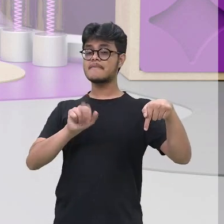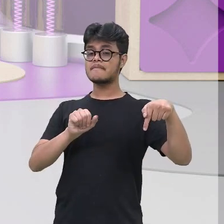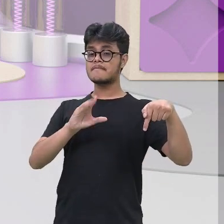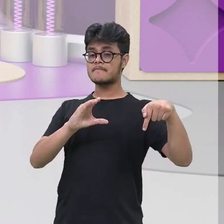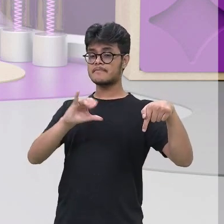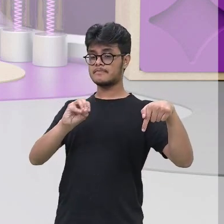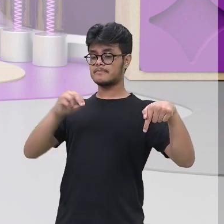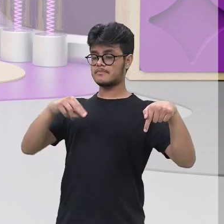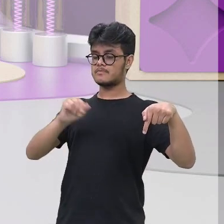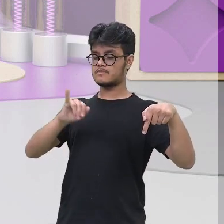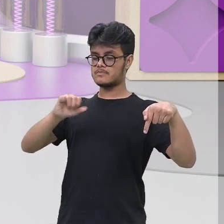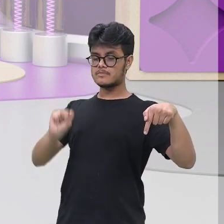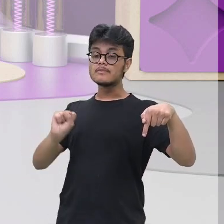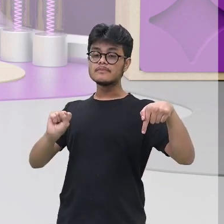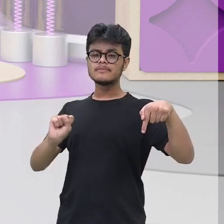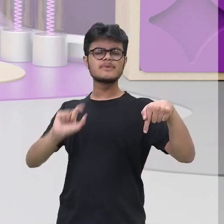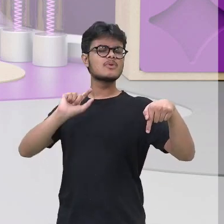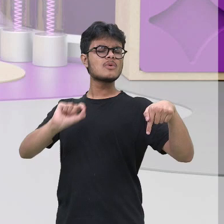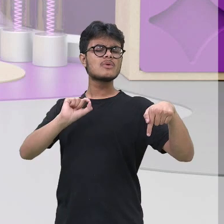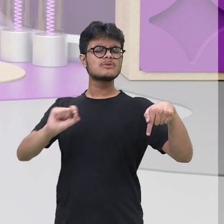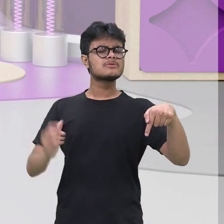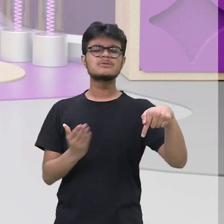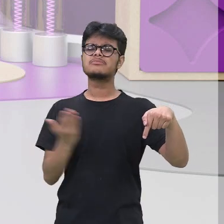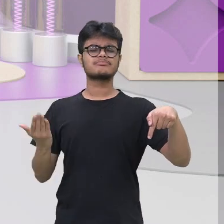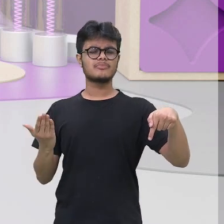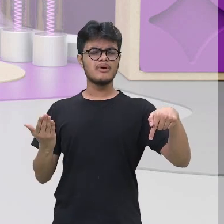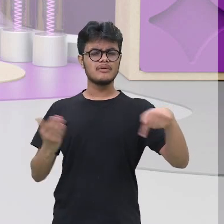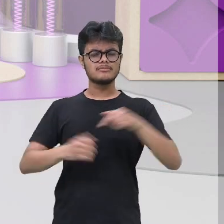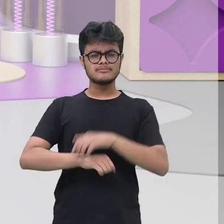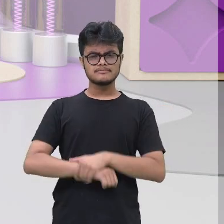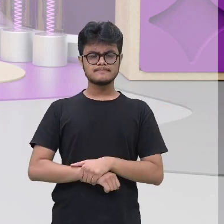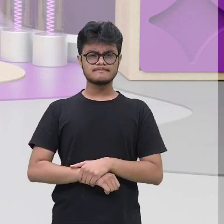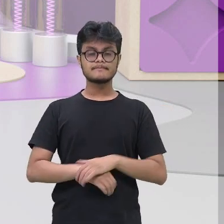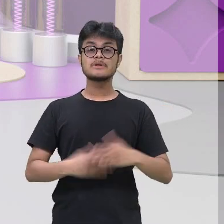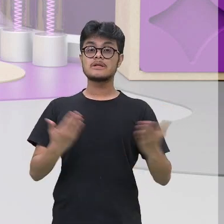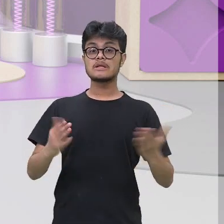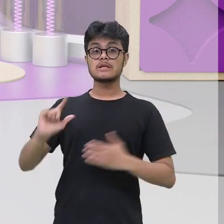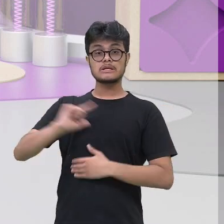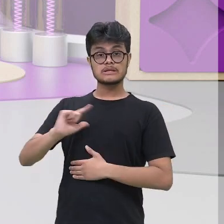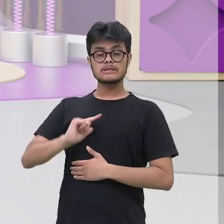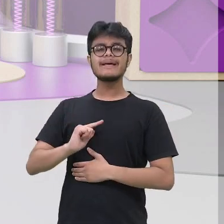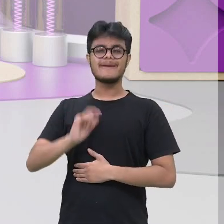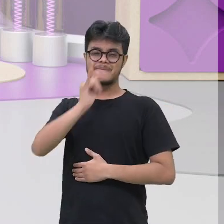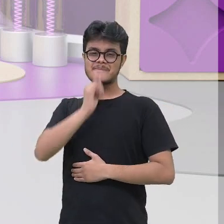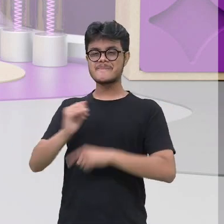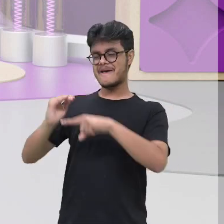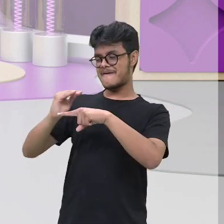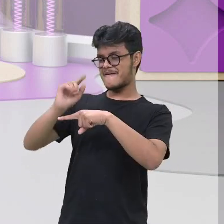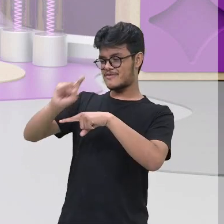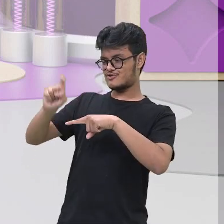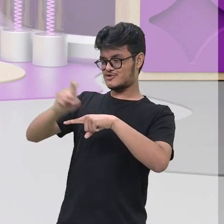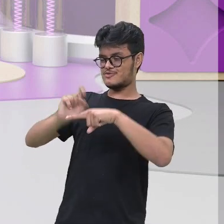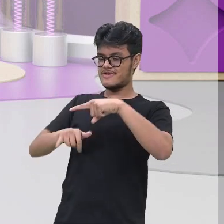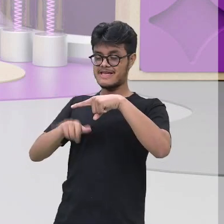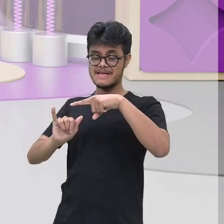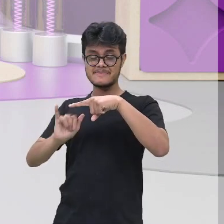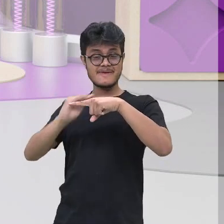surgir os números racionais. Quem serão os números racionais? Eu vou ter as frações, as